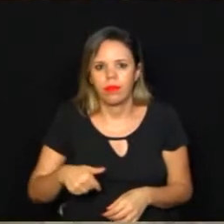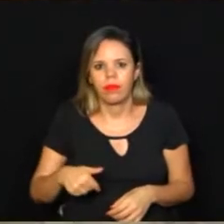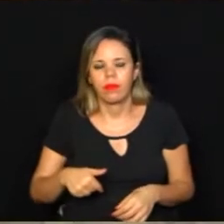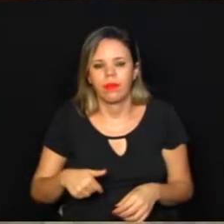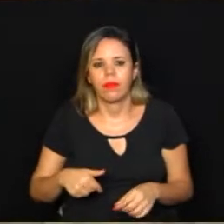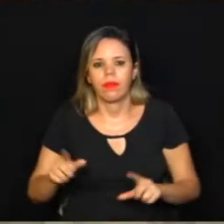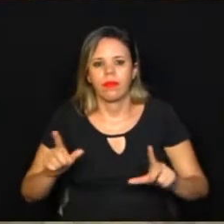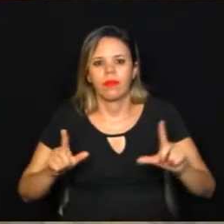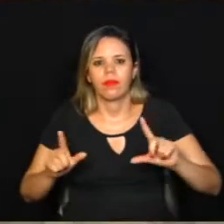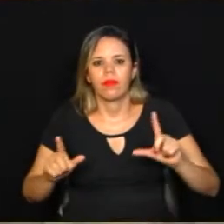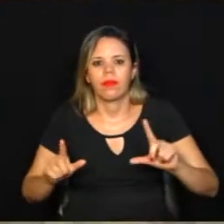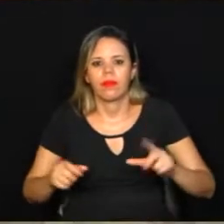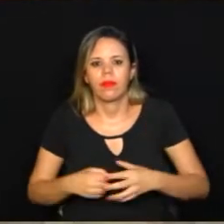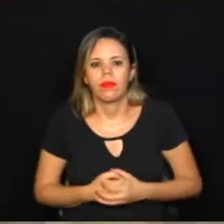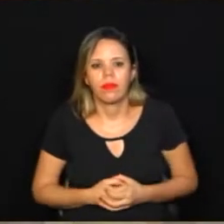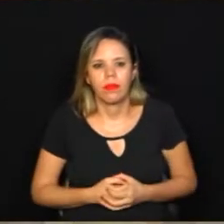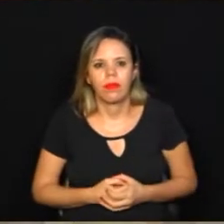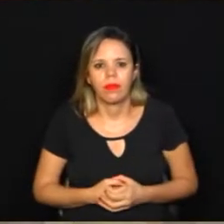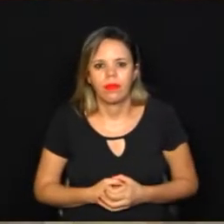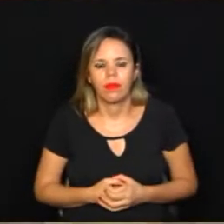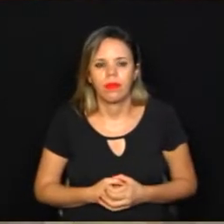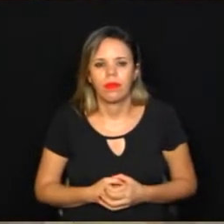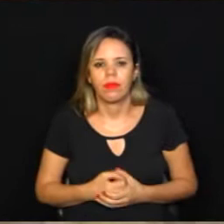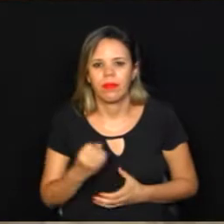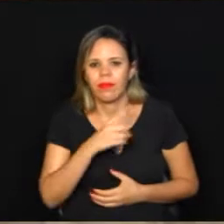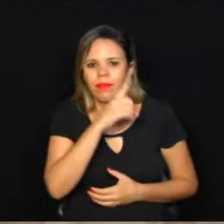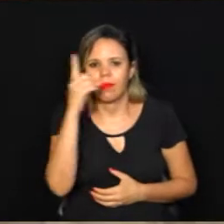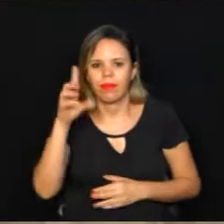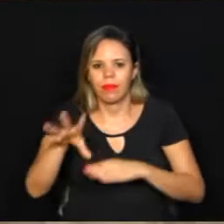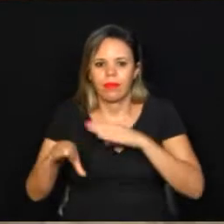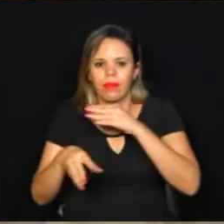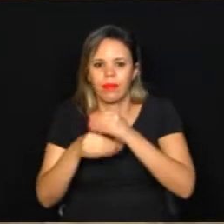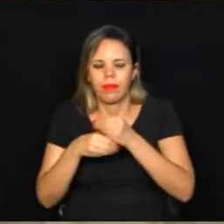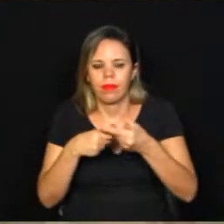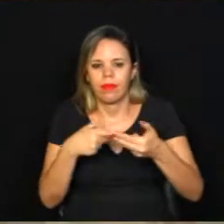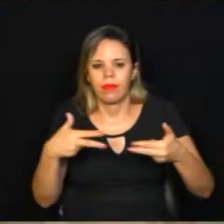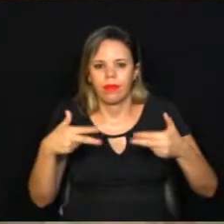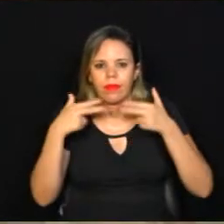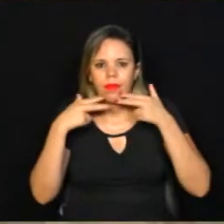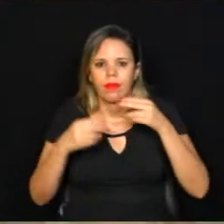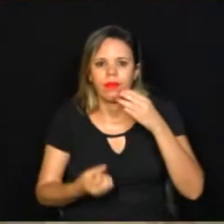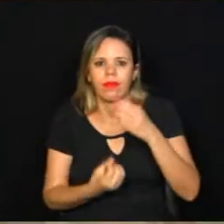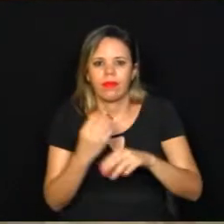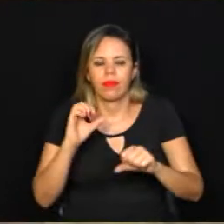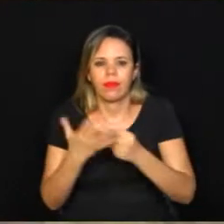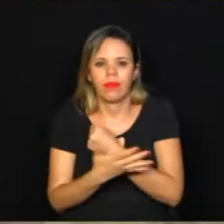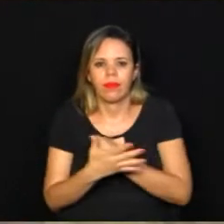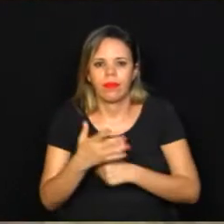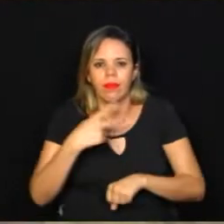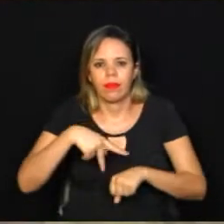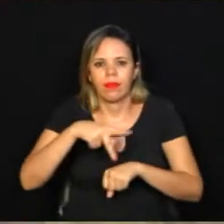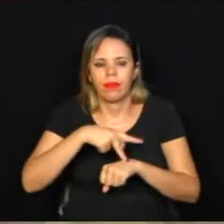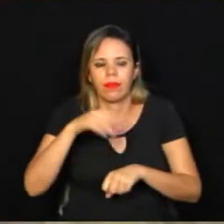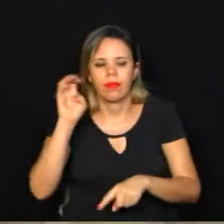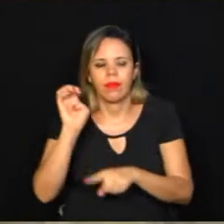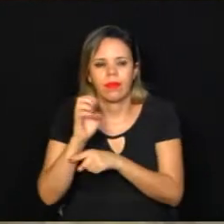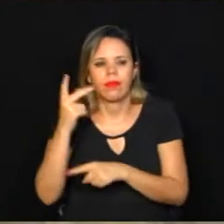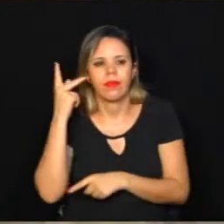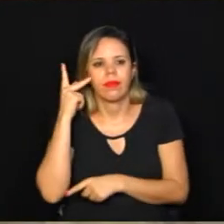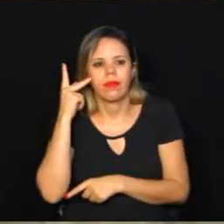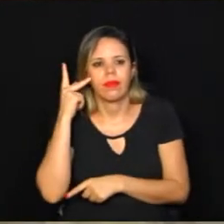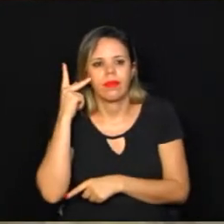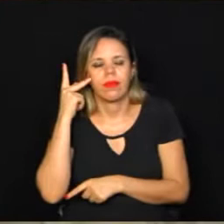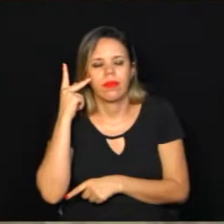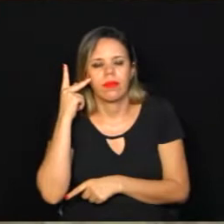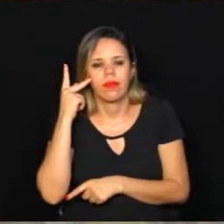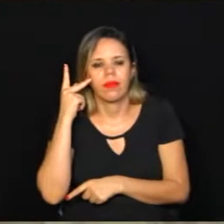nossos estúdios. Seja bem-vinda. Bom dia. Atualizando os casos da Covid-19 no nosso país, no estado de São Paulo